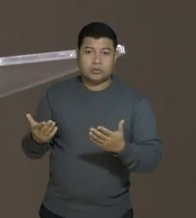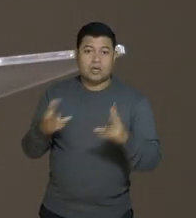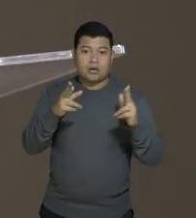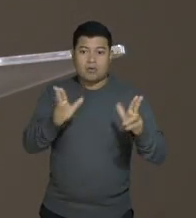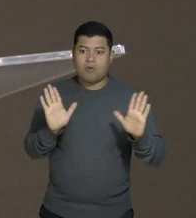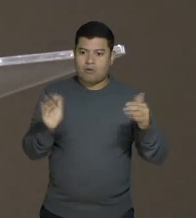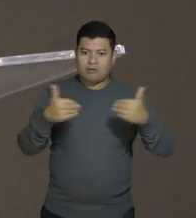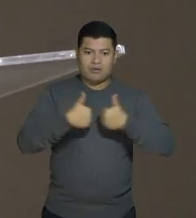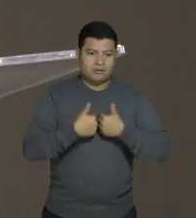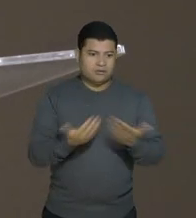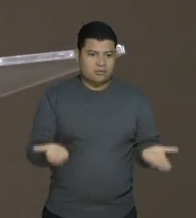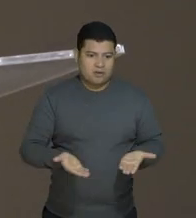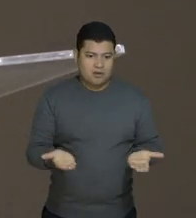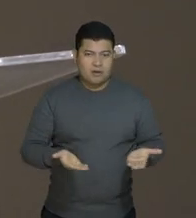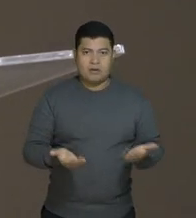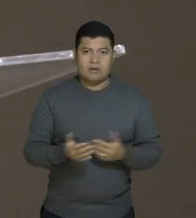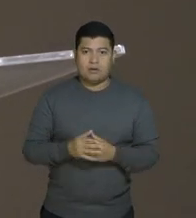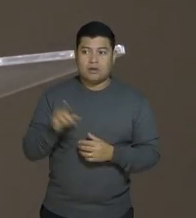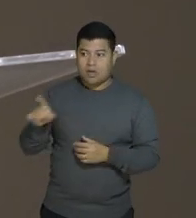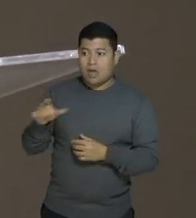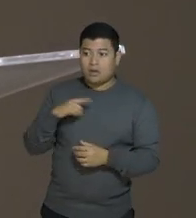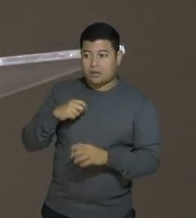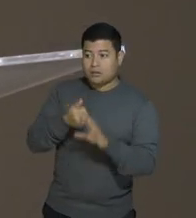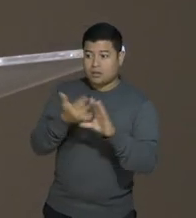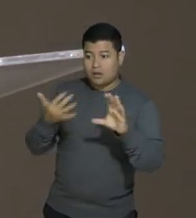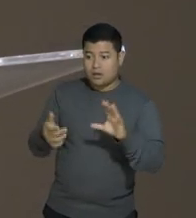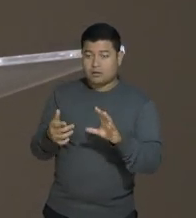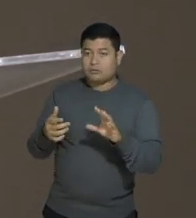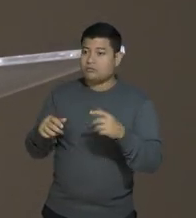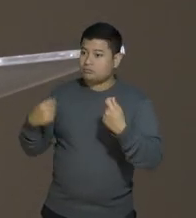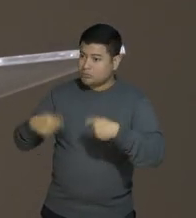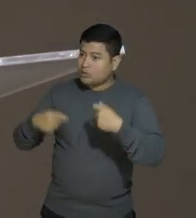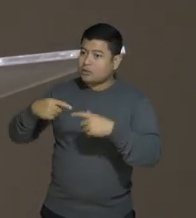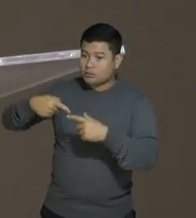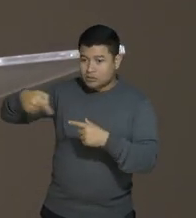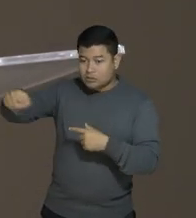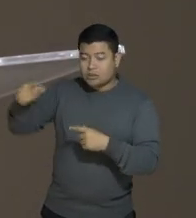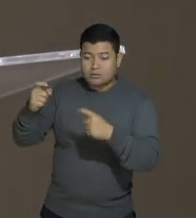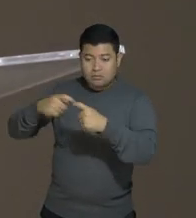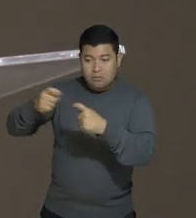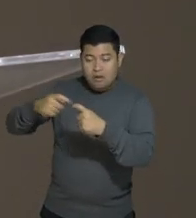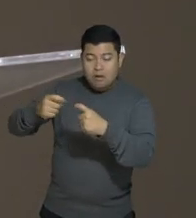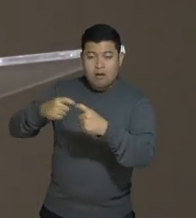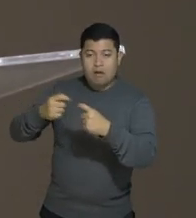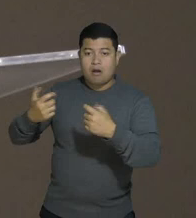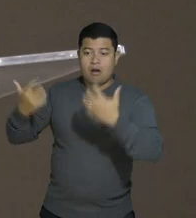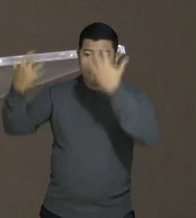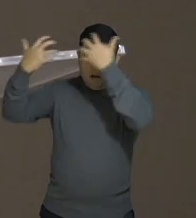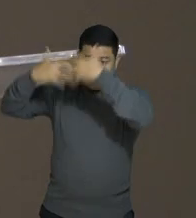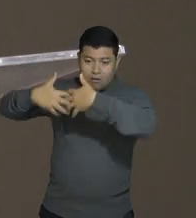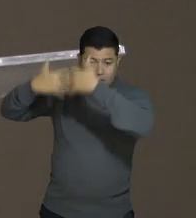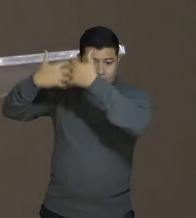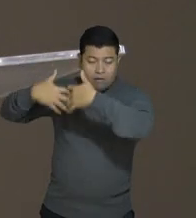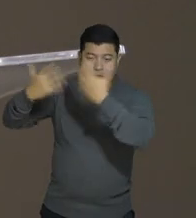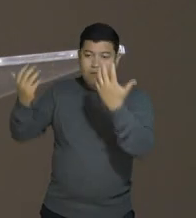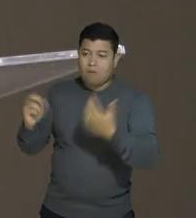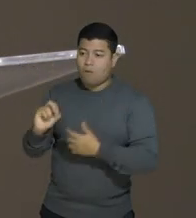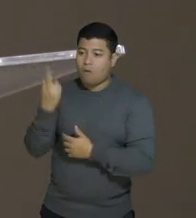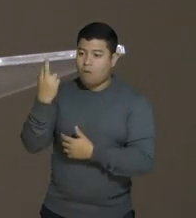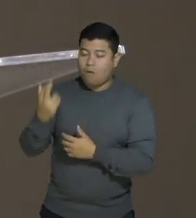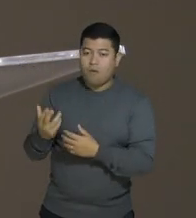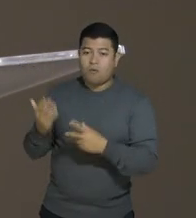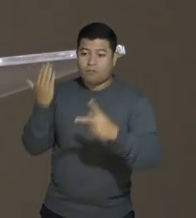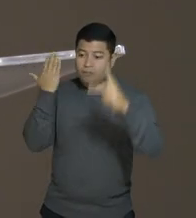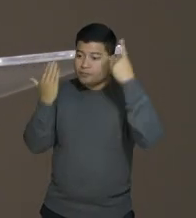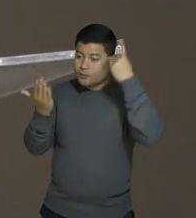Vocês estão dizendo, a criança tem tal característica, a senhora procura um neurologista, um psiquiatra infantil, tem que fazer isso e colocar